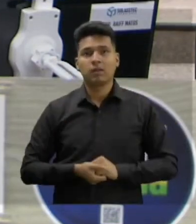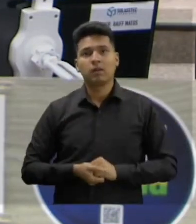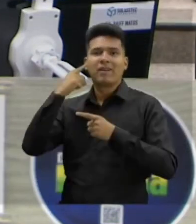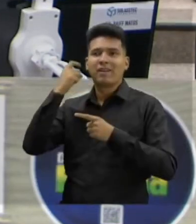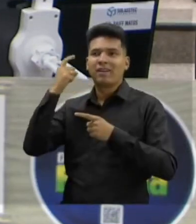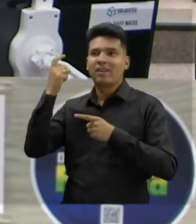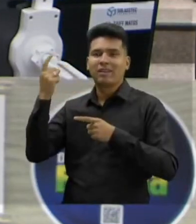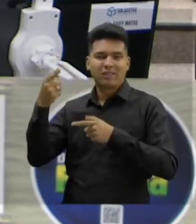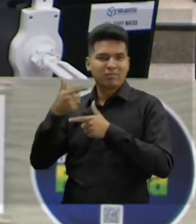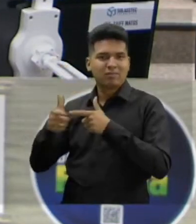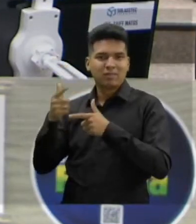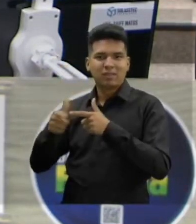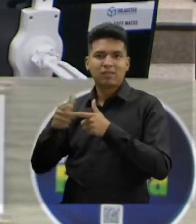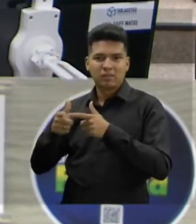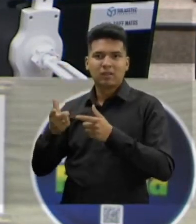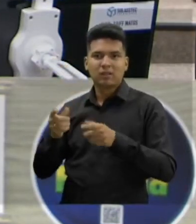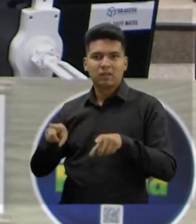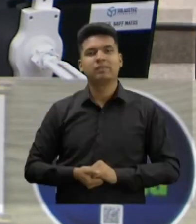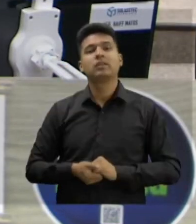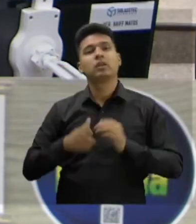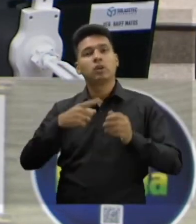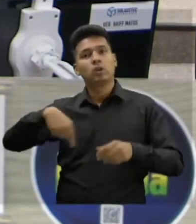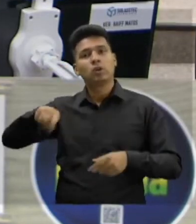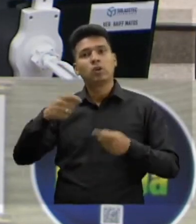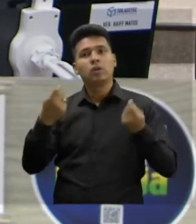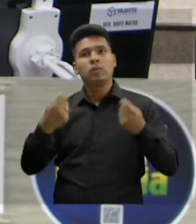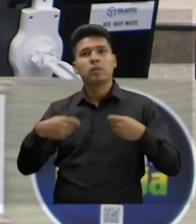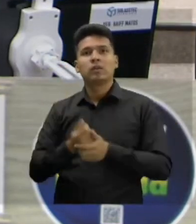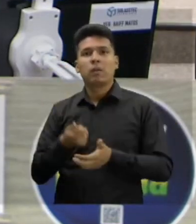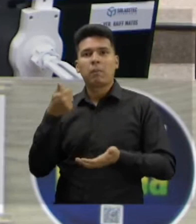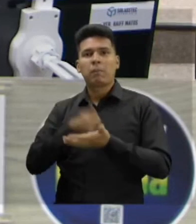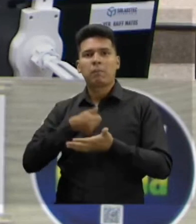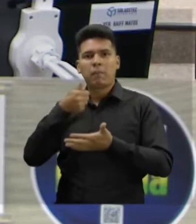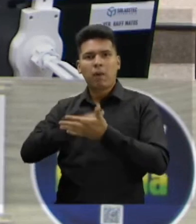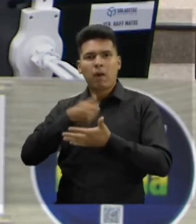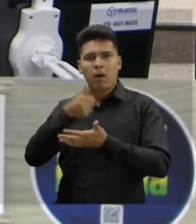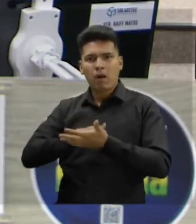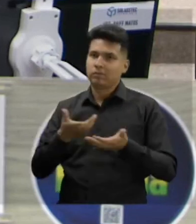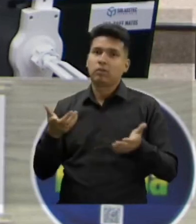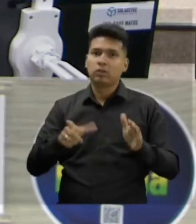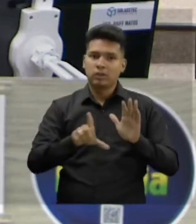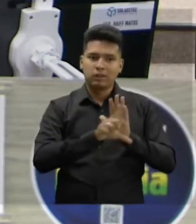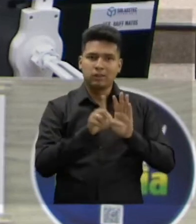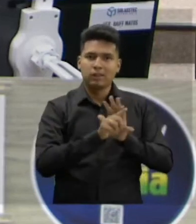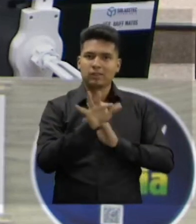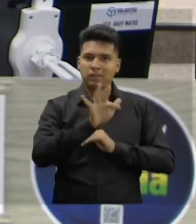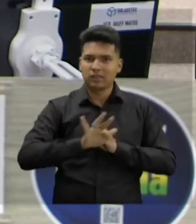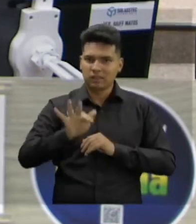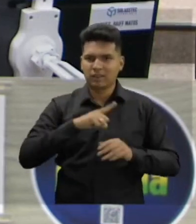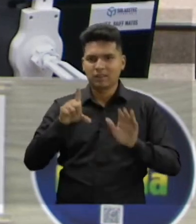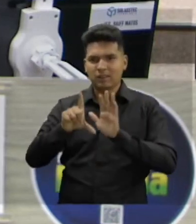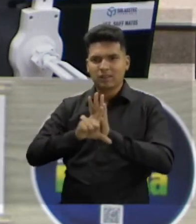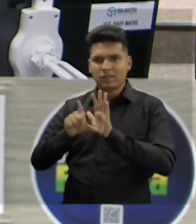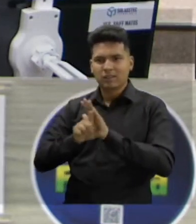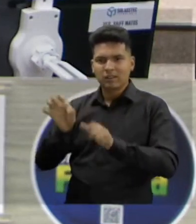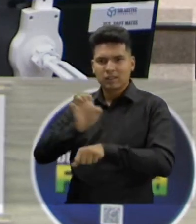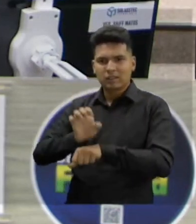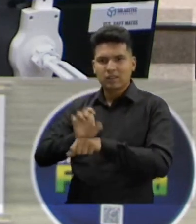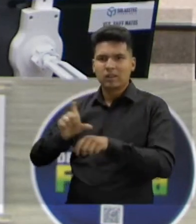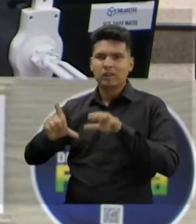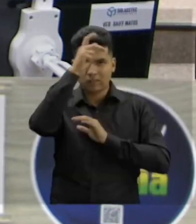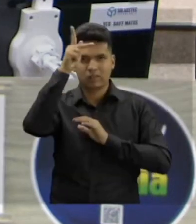poluição sonora. E aí nós precisamos combater com veemência esse crime. Nós temos leis federais, nós temos leis estaduais, nós temos